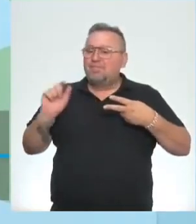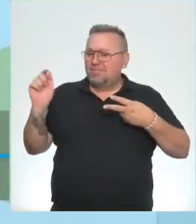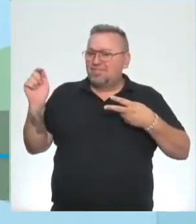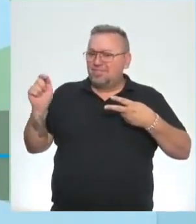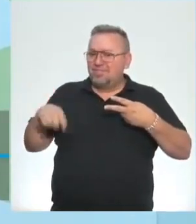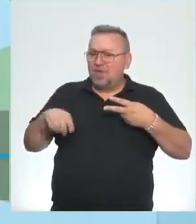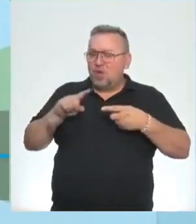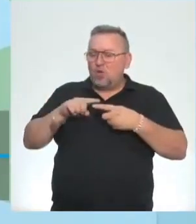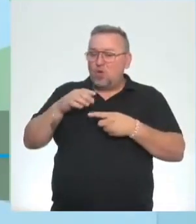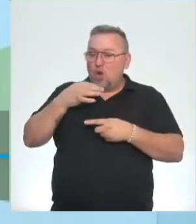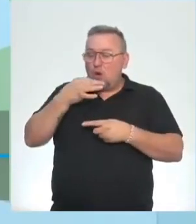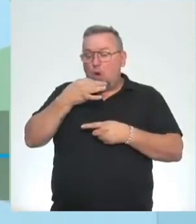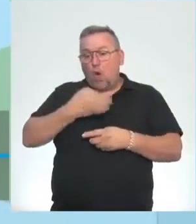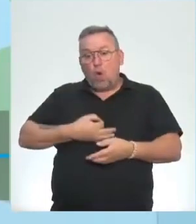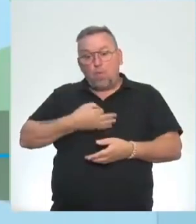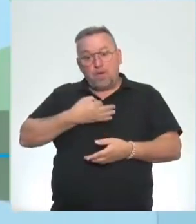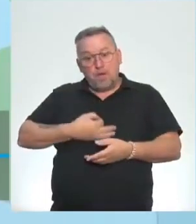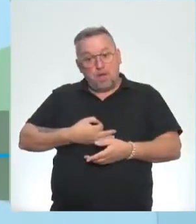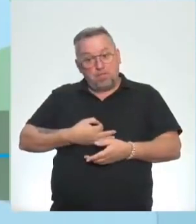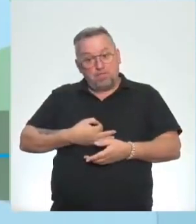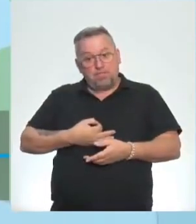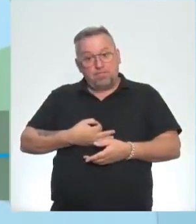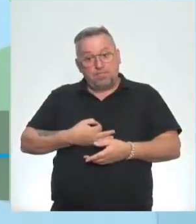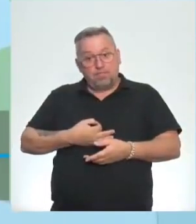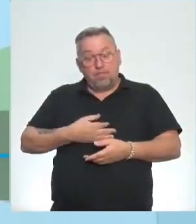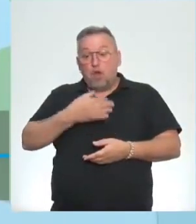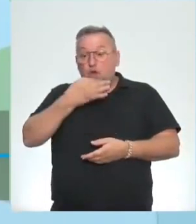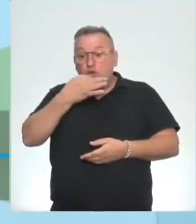ser só uma opinião, né? Estão dizendo,